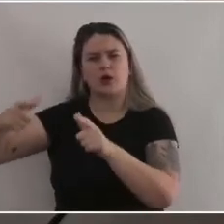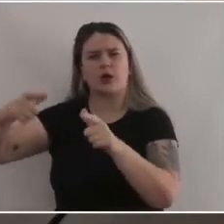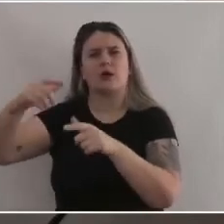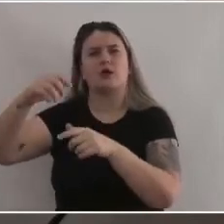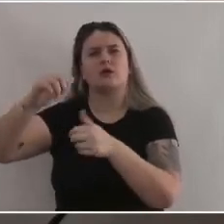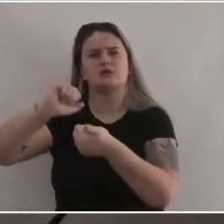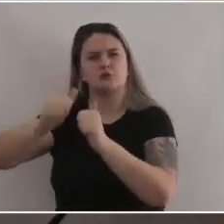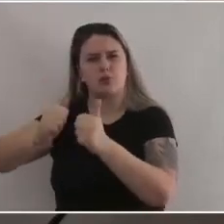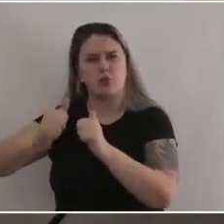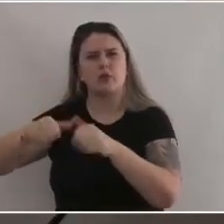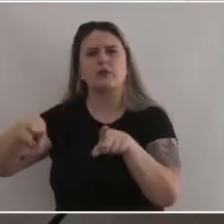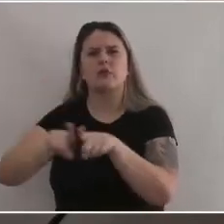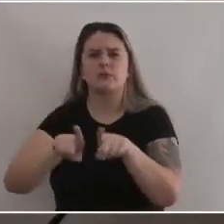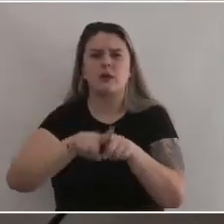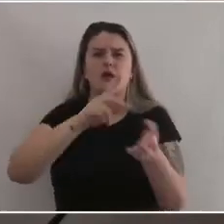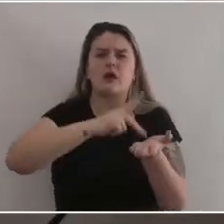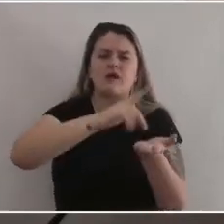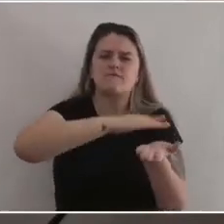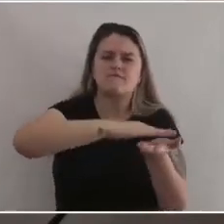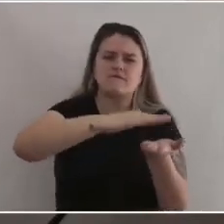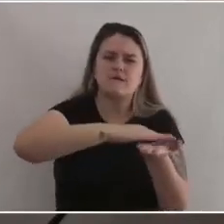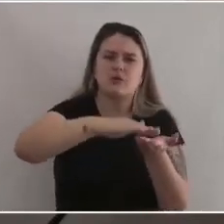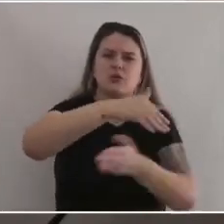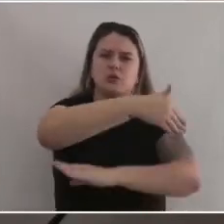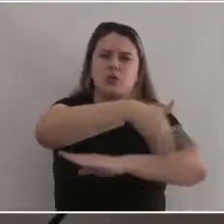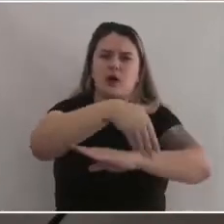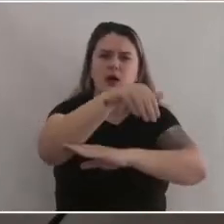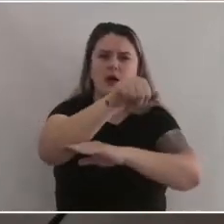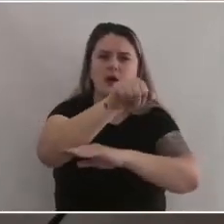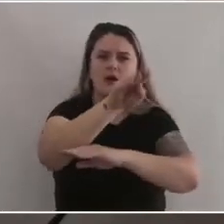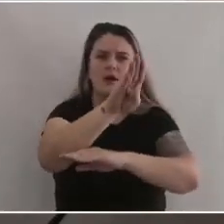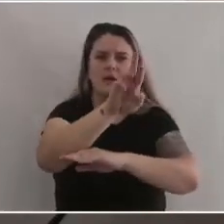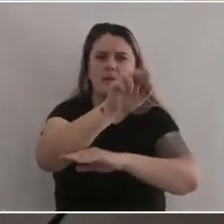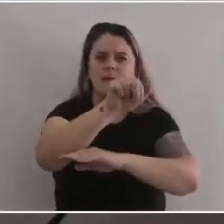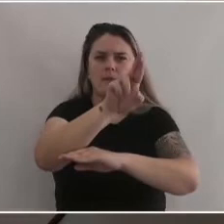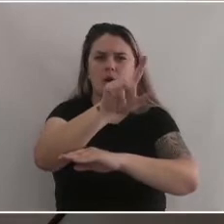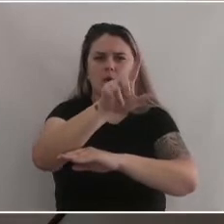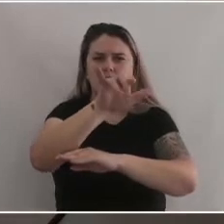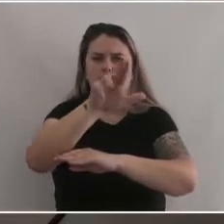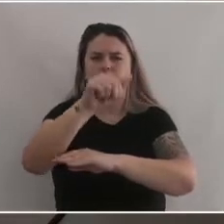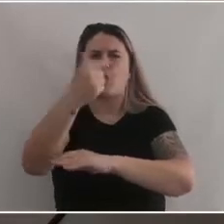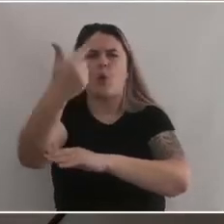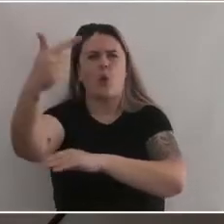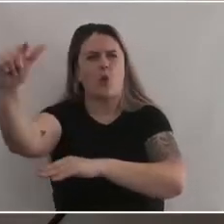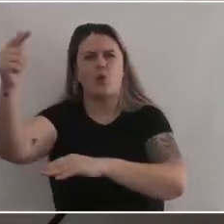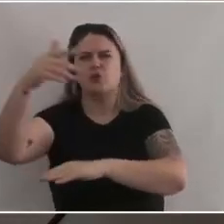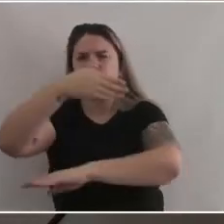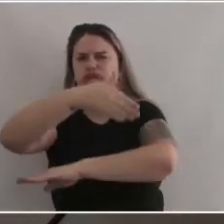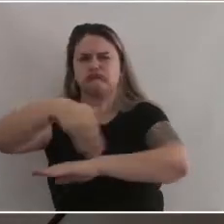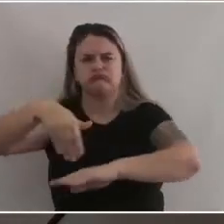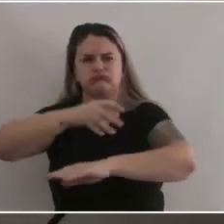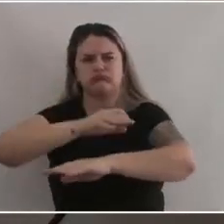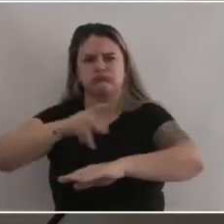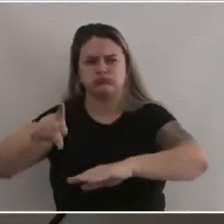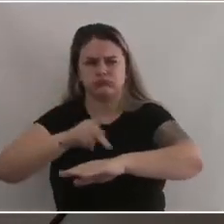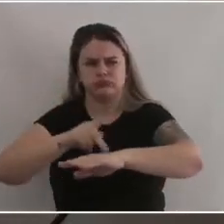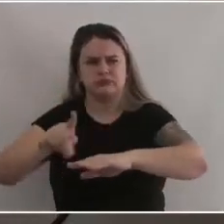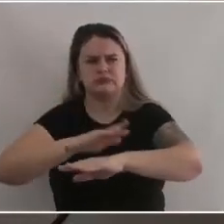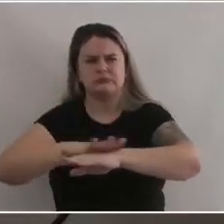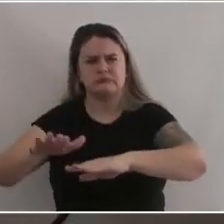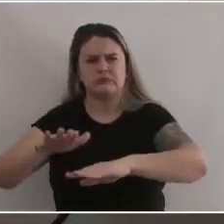Braulino Pigato, pavimentações da Leandro Musolon, revitalização da Manuel Ribas,